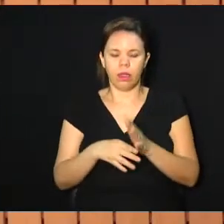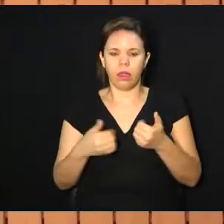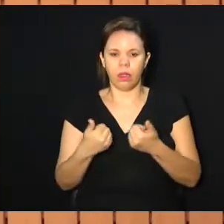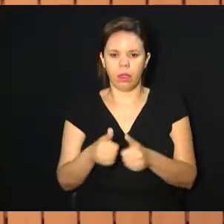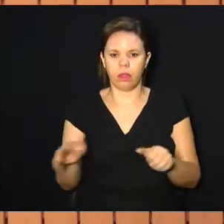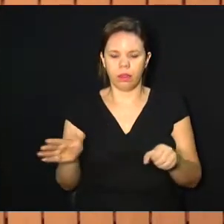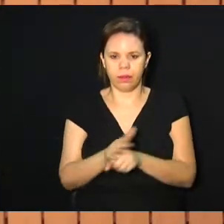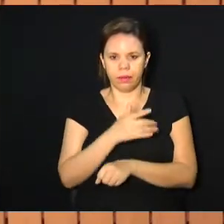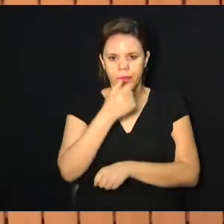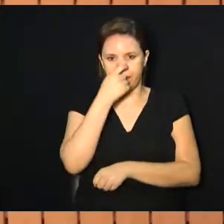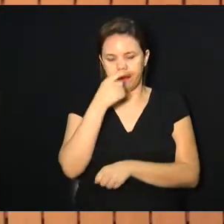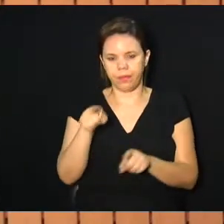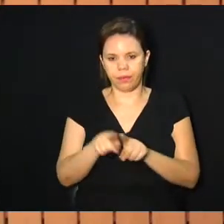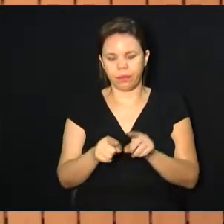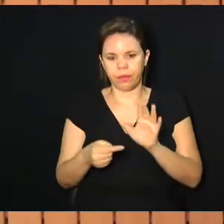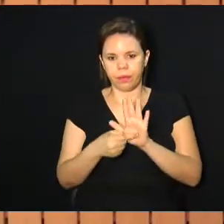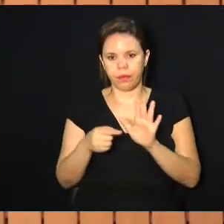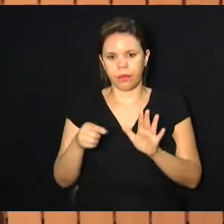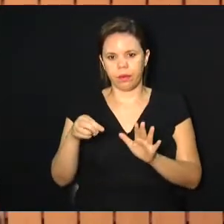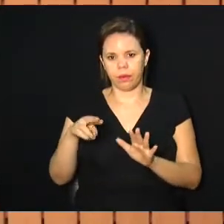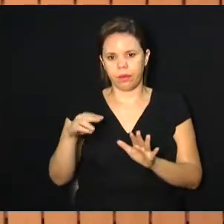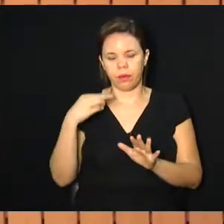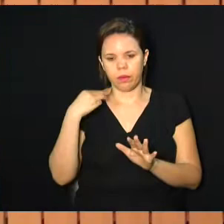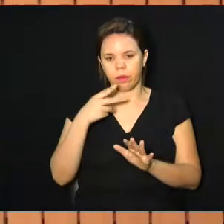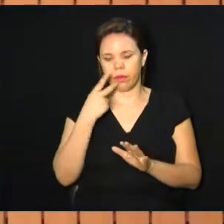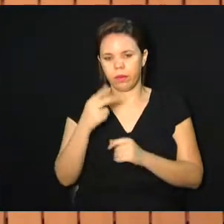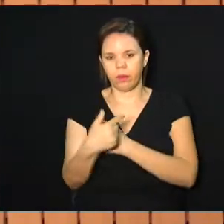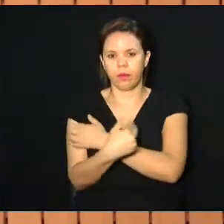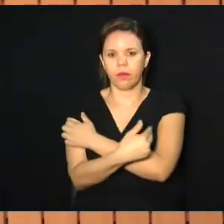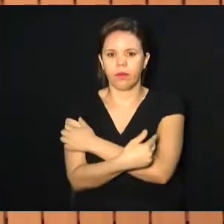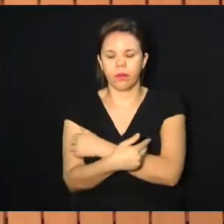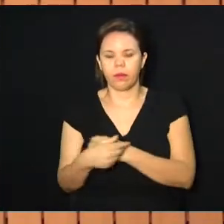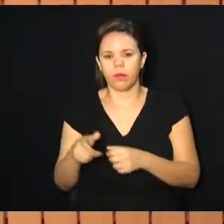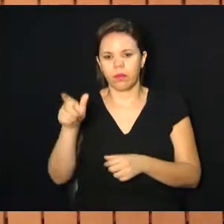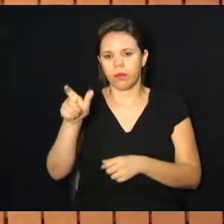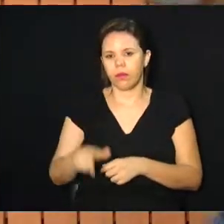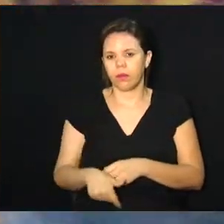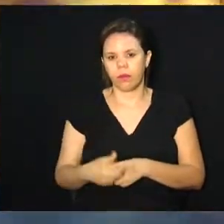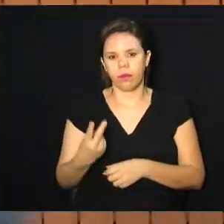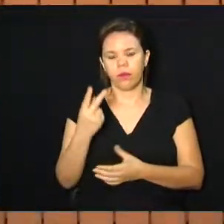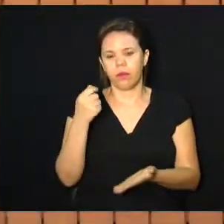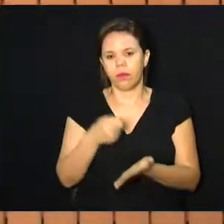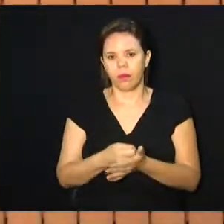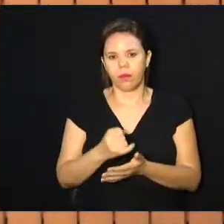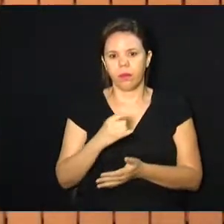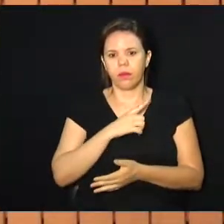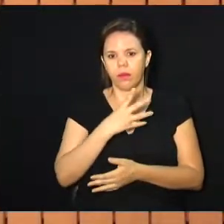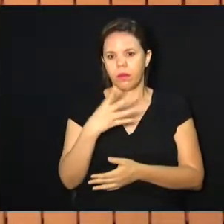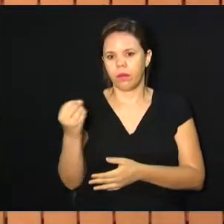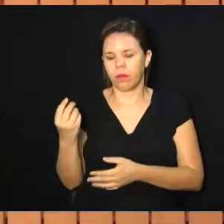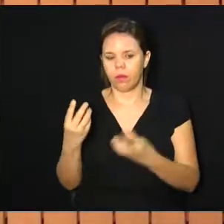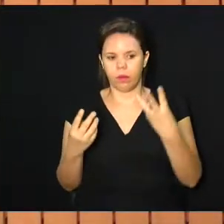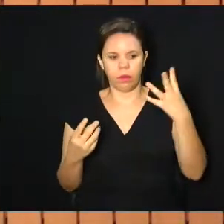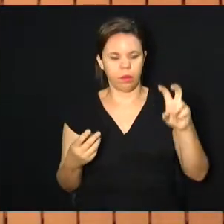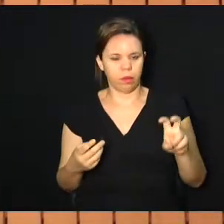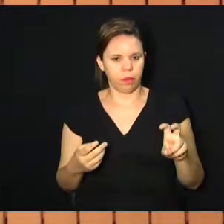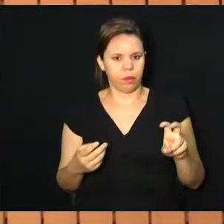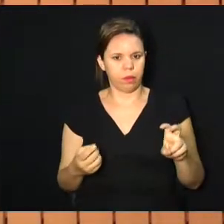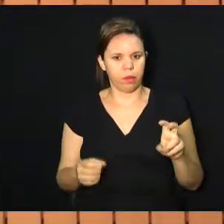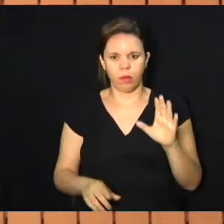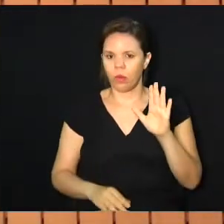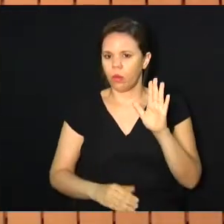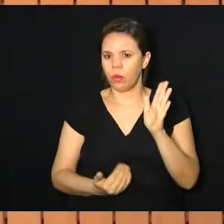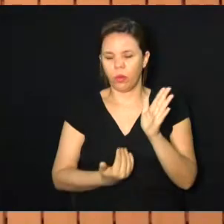lotado. E também é bom apontar, acho que a Mariana Conte falou uma coisa, o passageiro não é o custo, não importa se tem 40 ou 45, não vai aumentar o custo